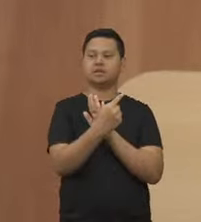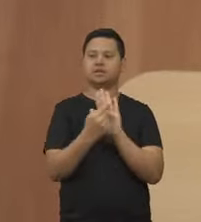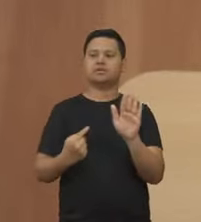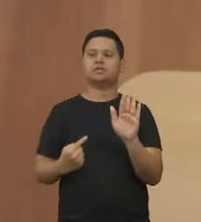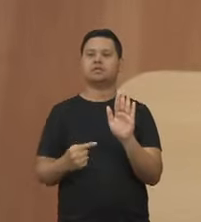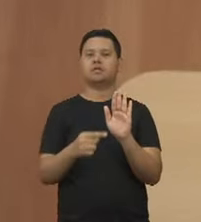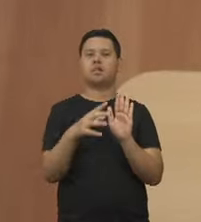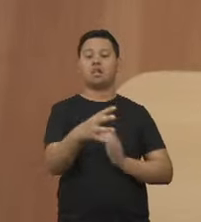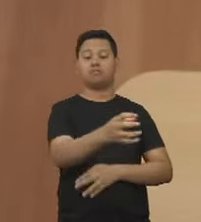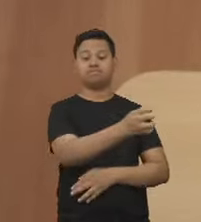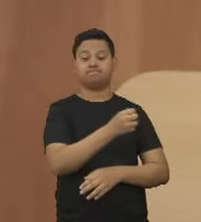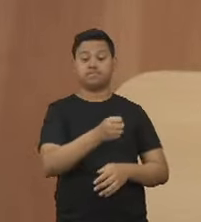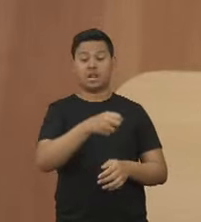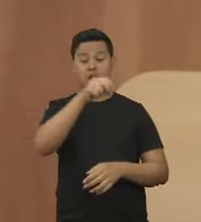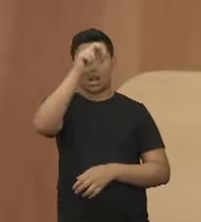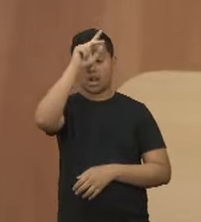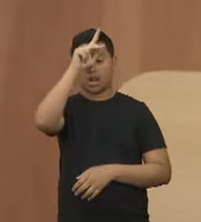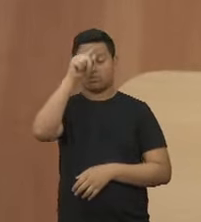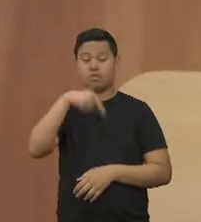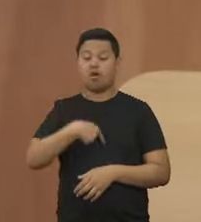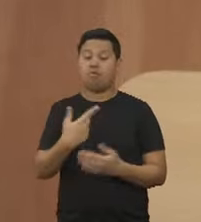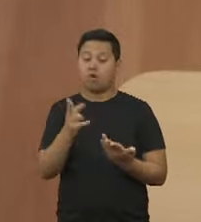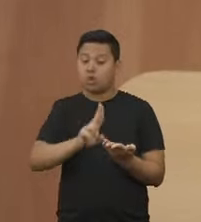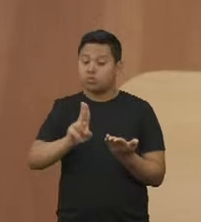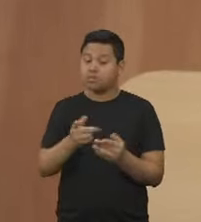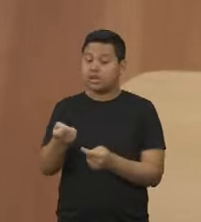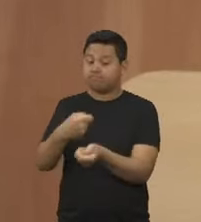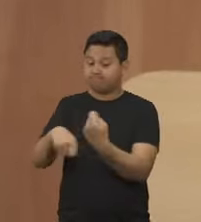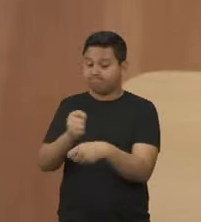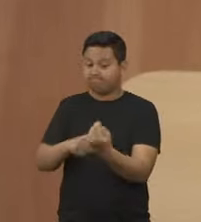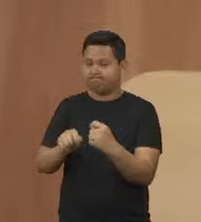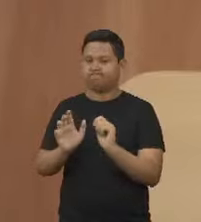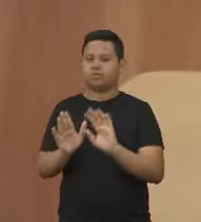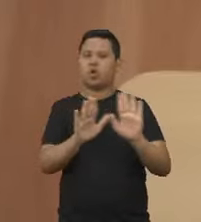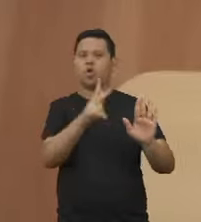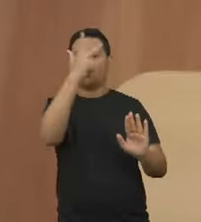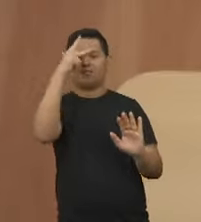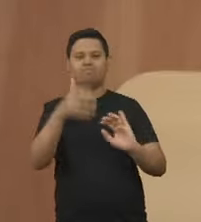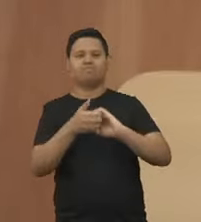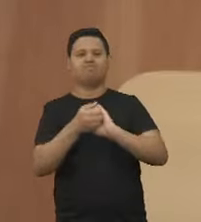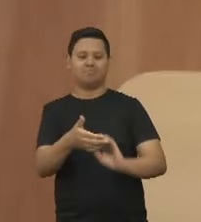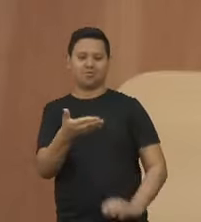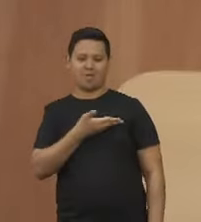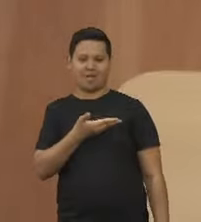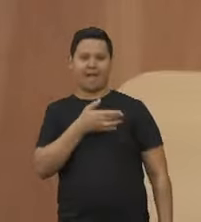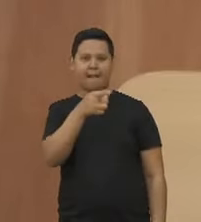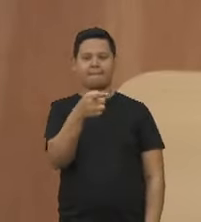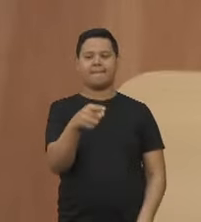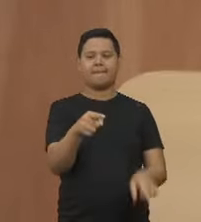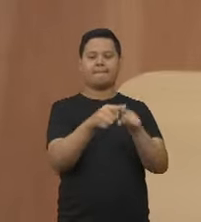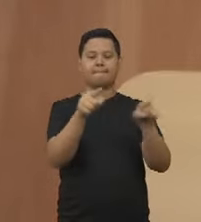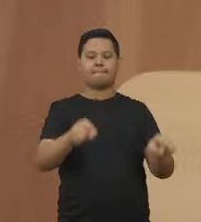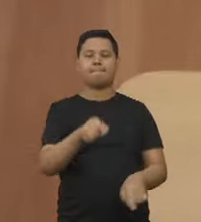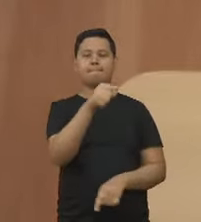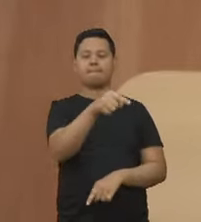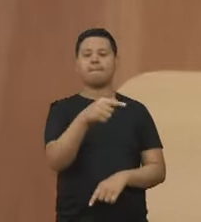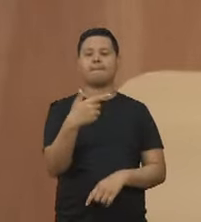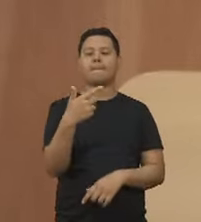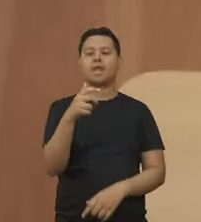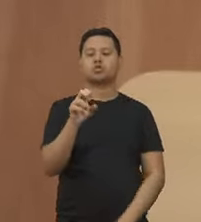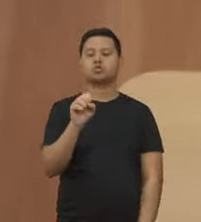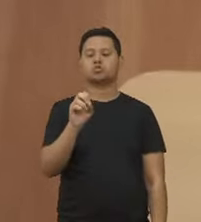cidade. Quero de maneira muito carinhosa e especial cumprimentar minha querida amiga de bancada na primeira legislatura,